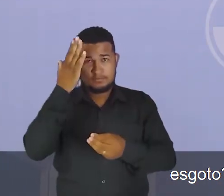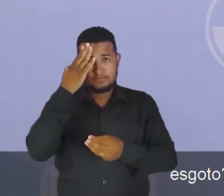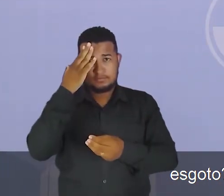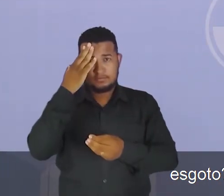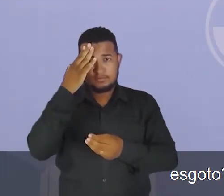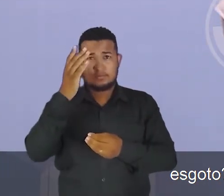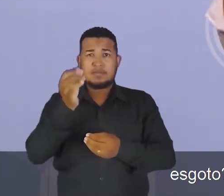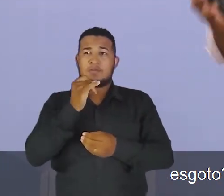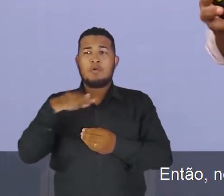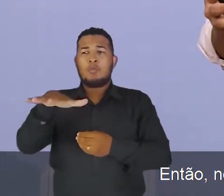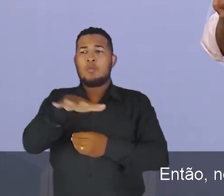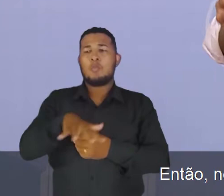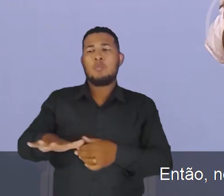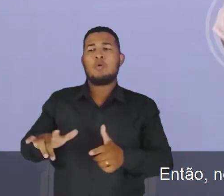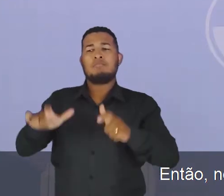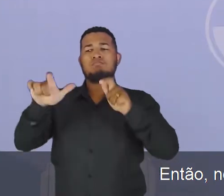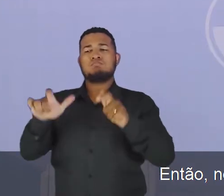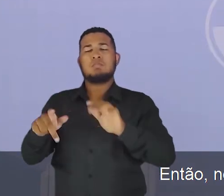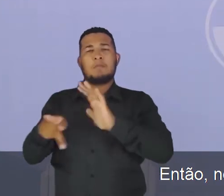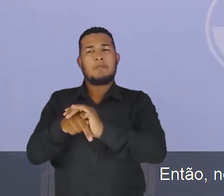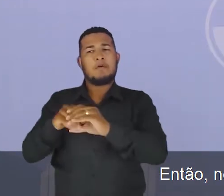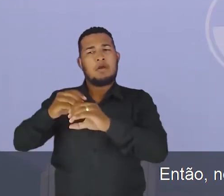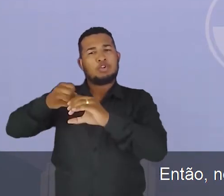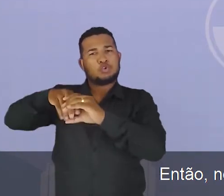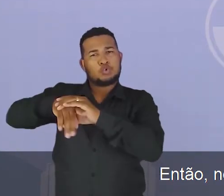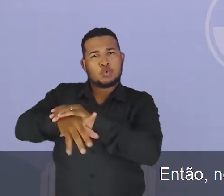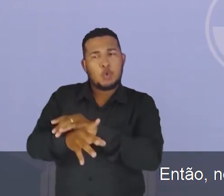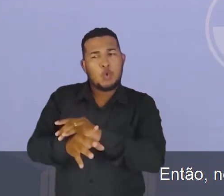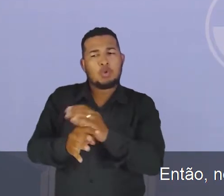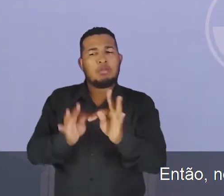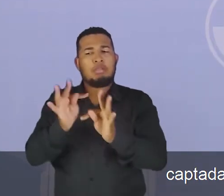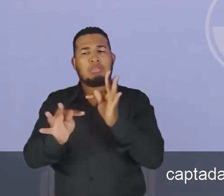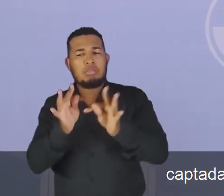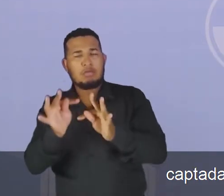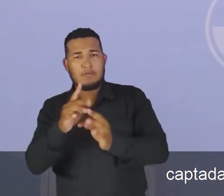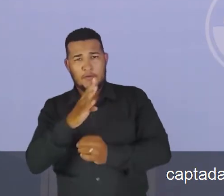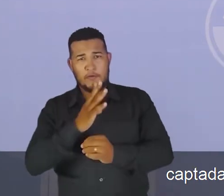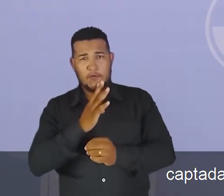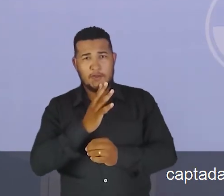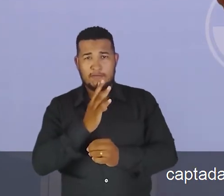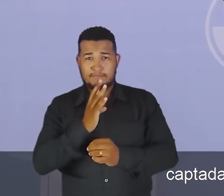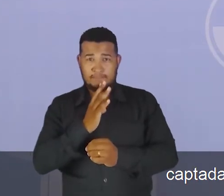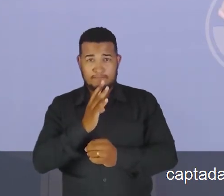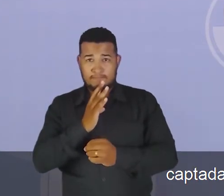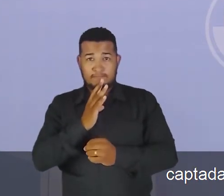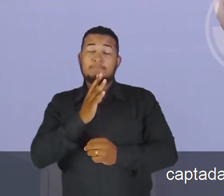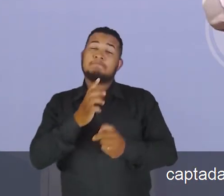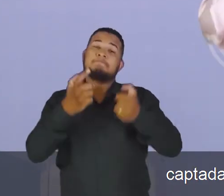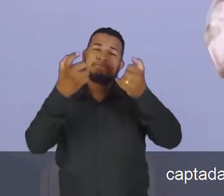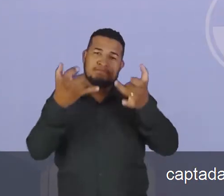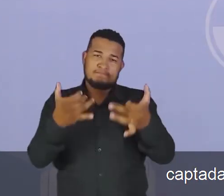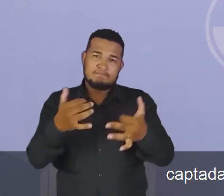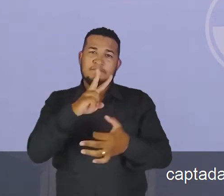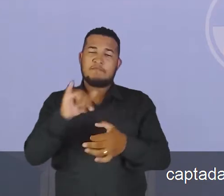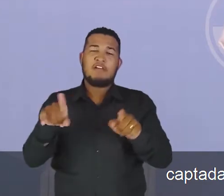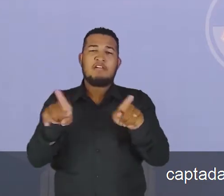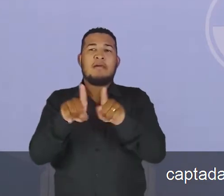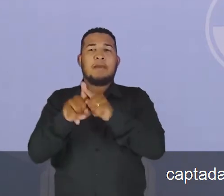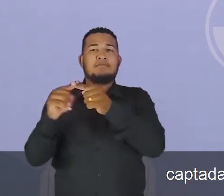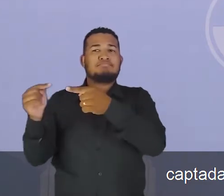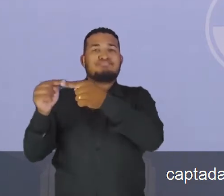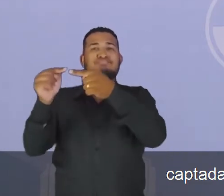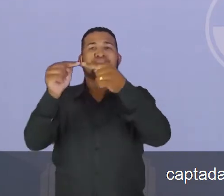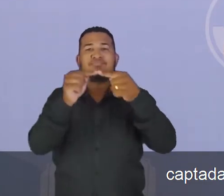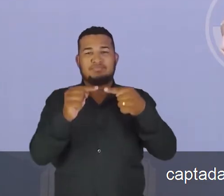essas usinas de tratamento? Então nós vamos entender agora um pouquinho como que a água é captada, tratada e até levada à